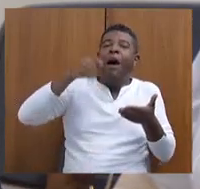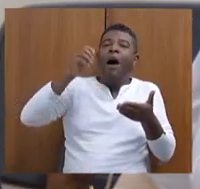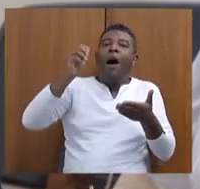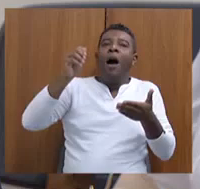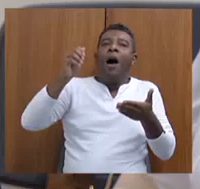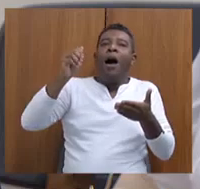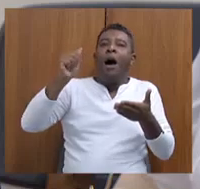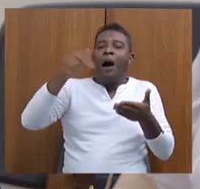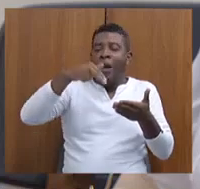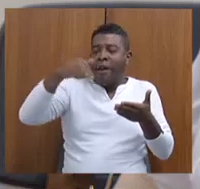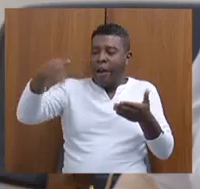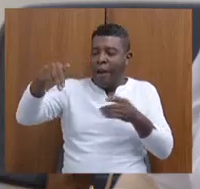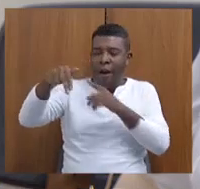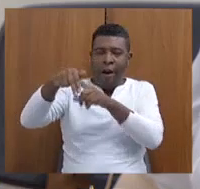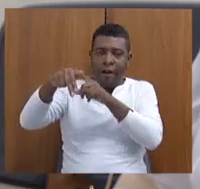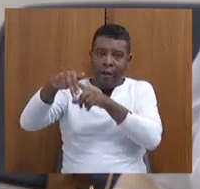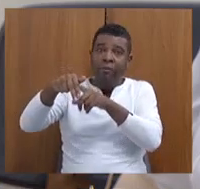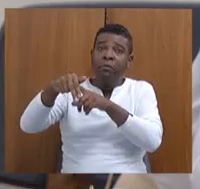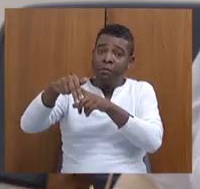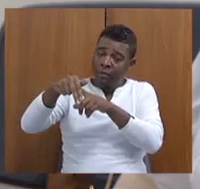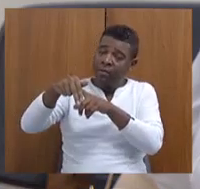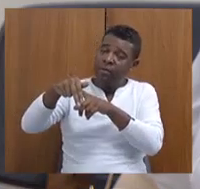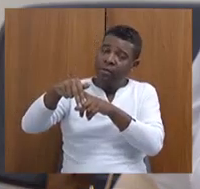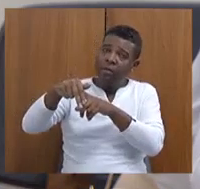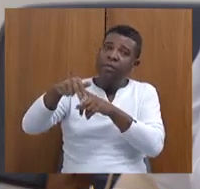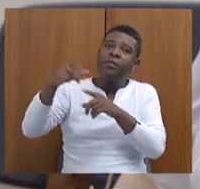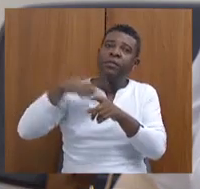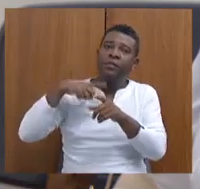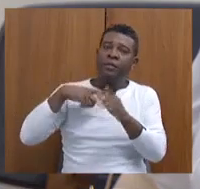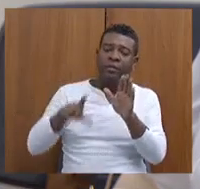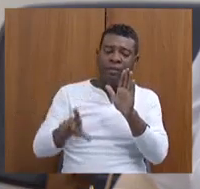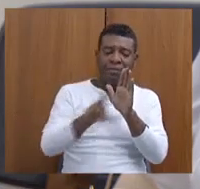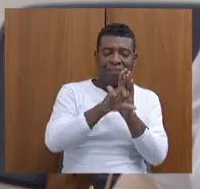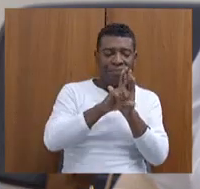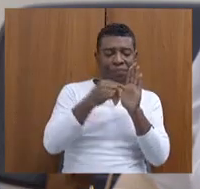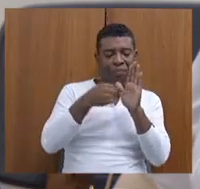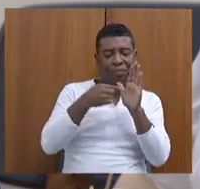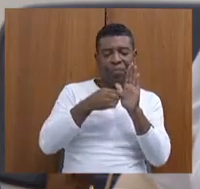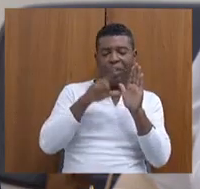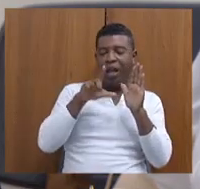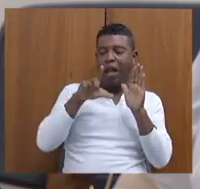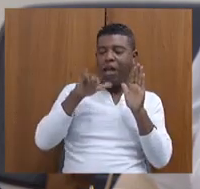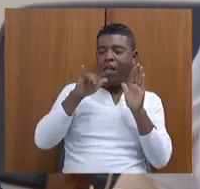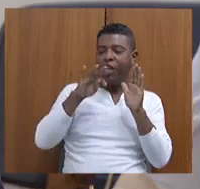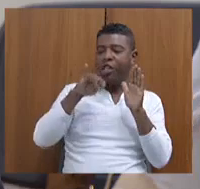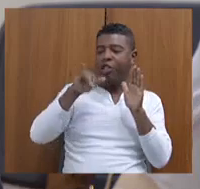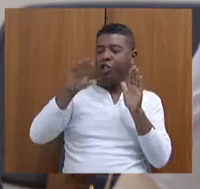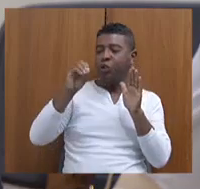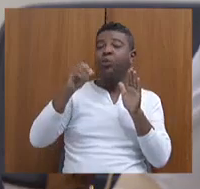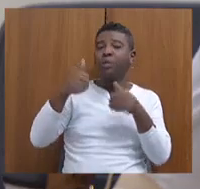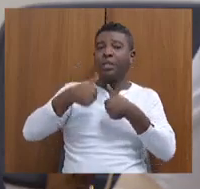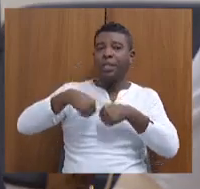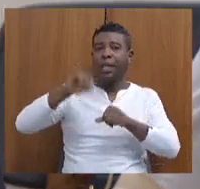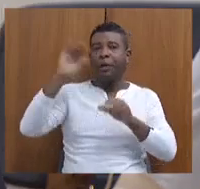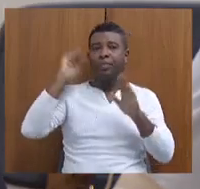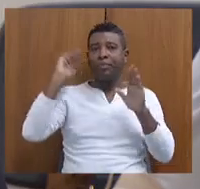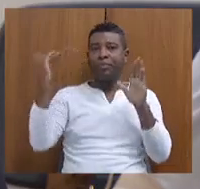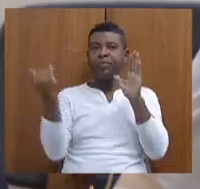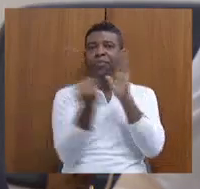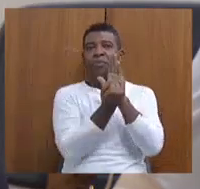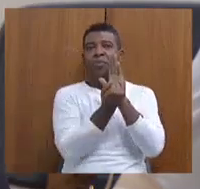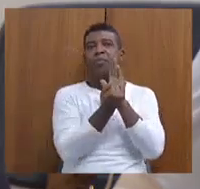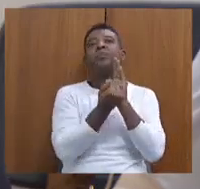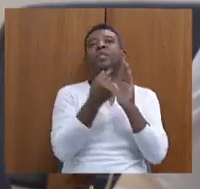então assim existe uma legislação do lítio que está sendo também respeitada então tudo isso